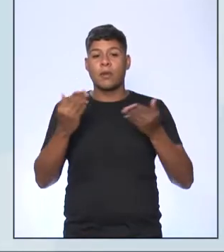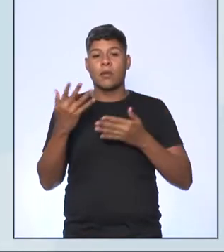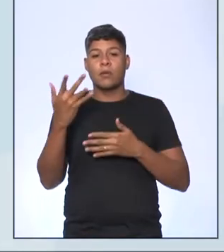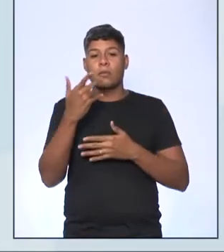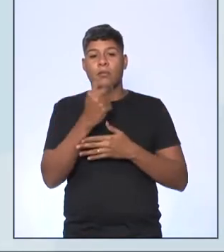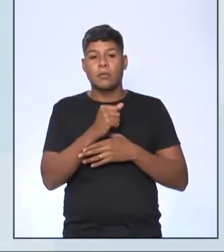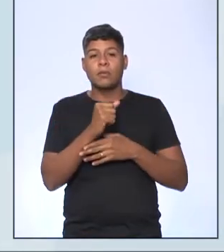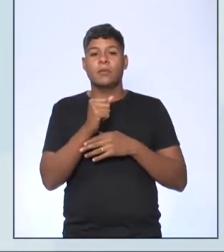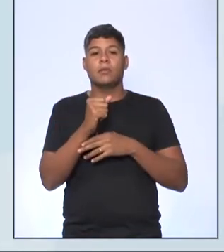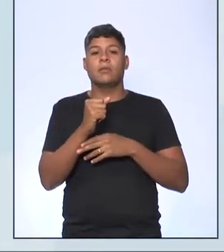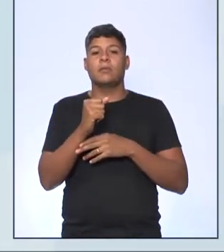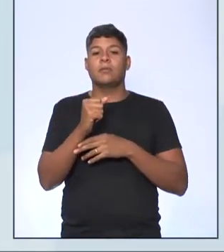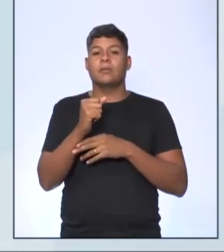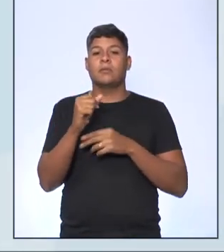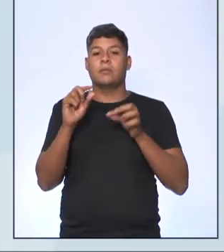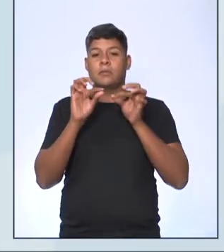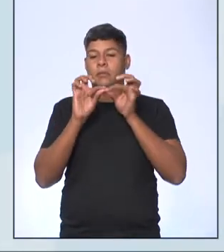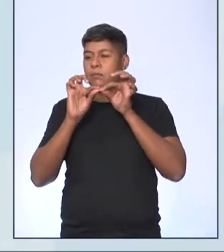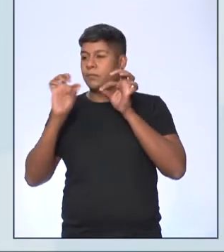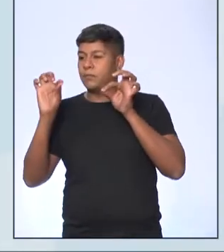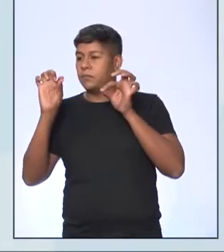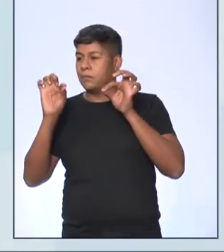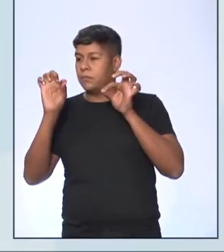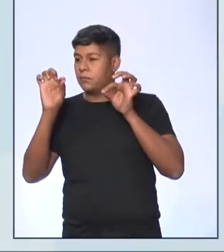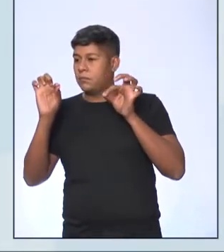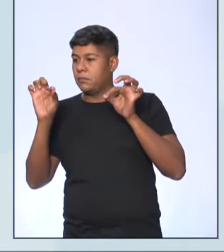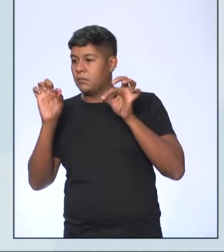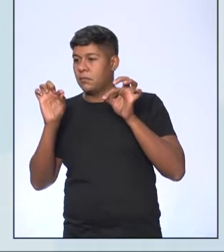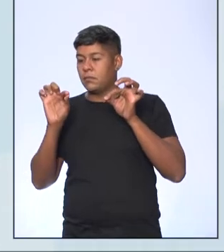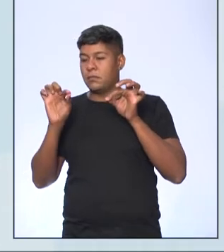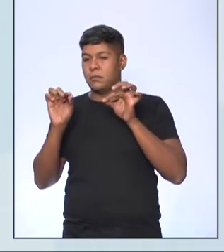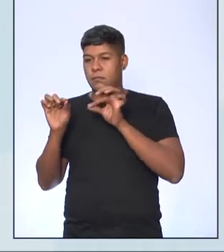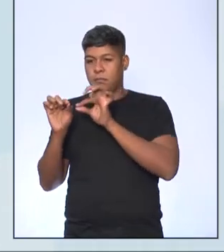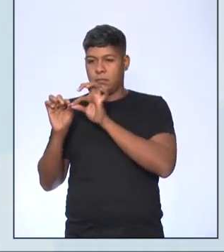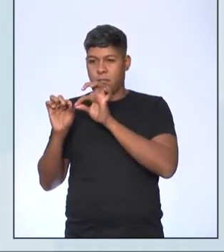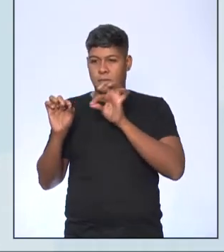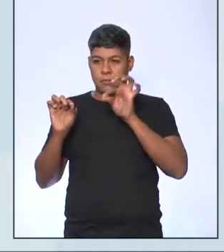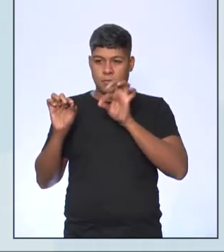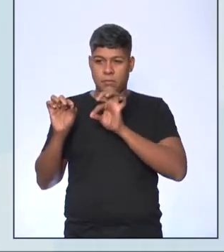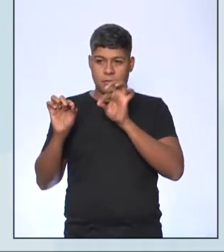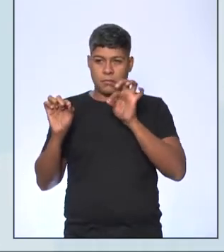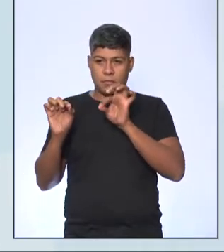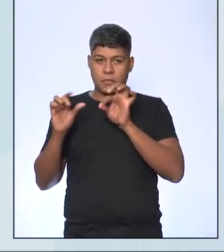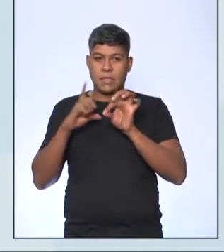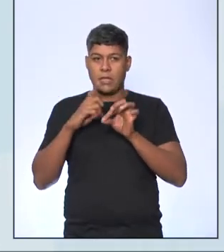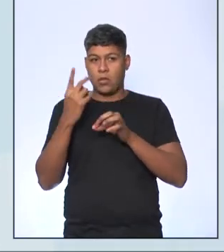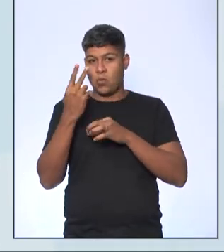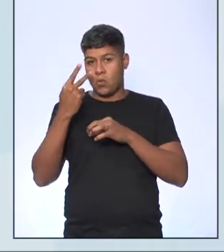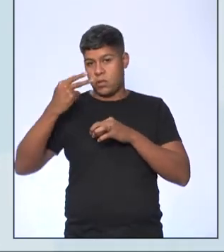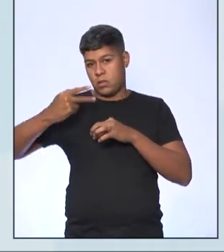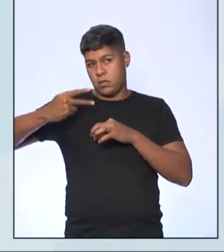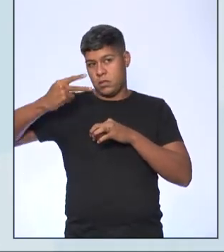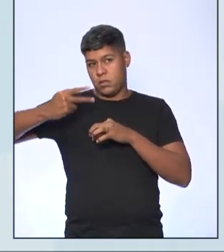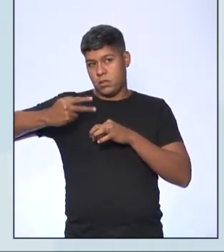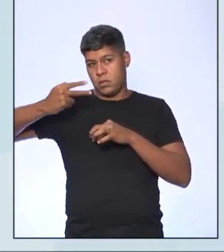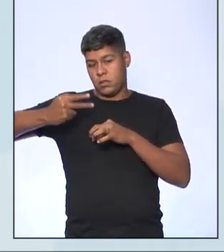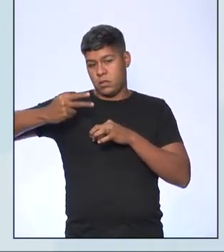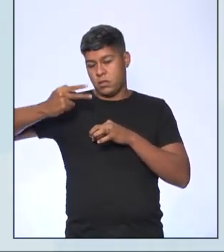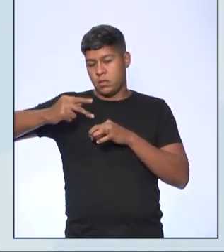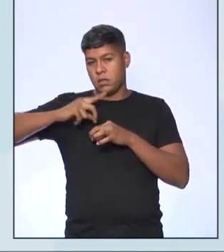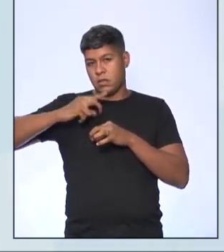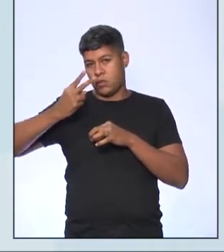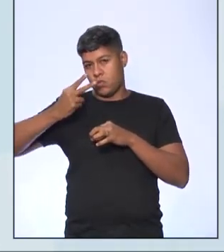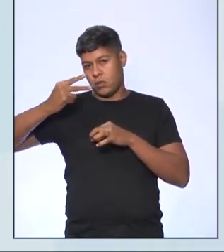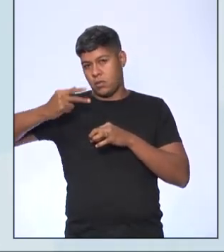bonito o nosso slide aí, ó. Então, se a gente observar aí, ele está indicando certinho. Ela tem duas setas. A gente tem